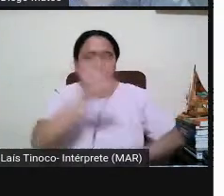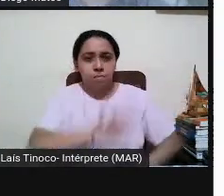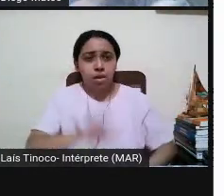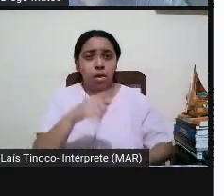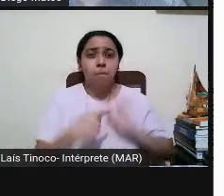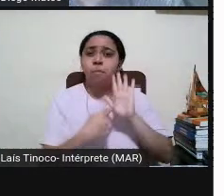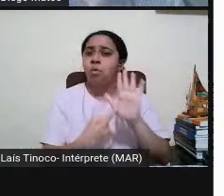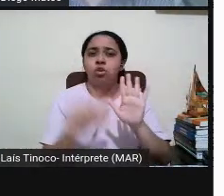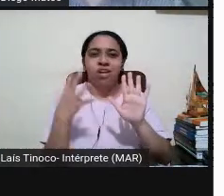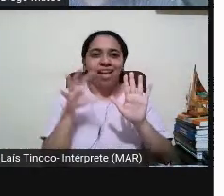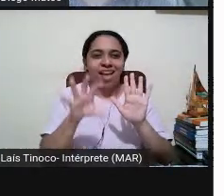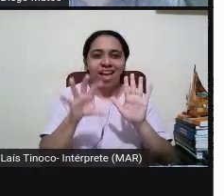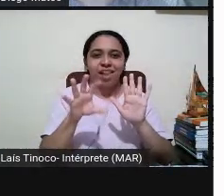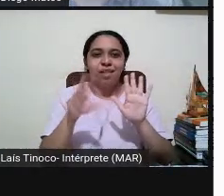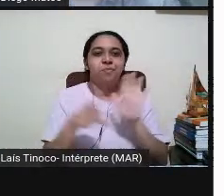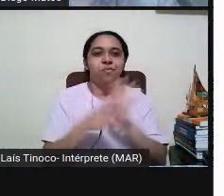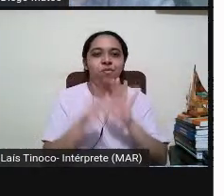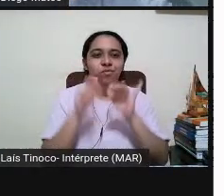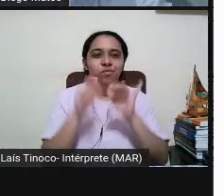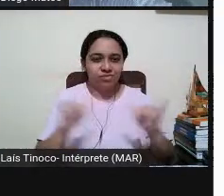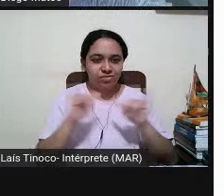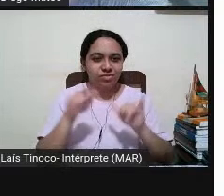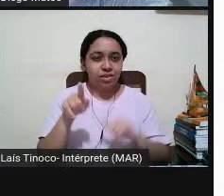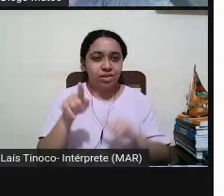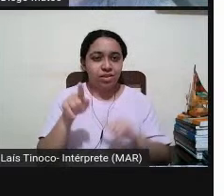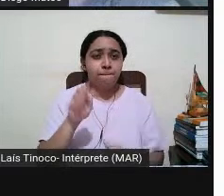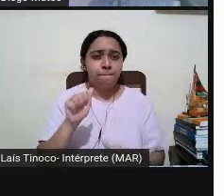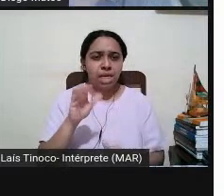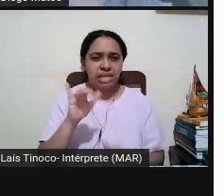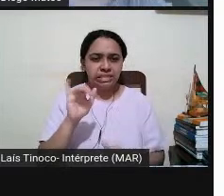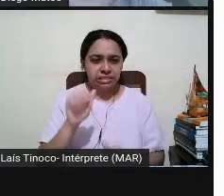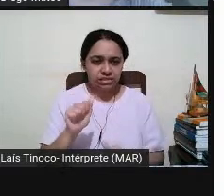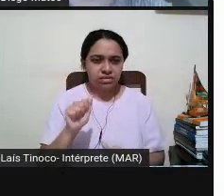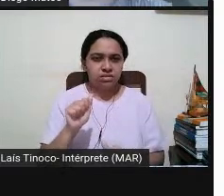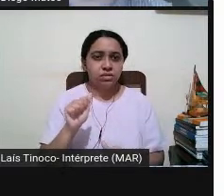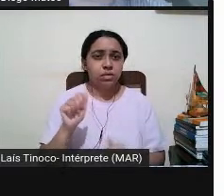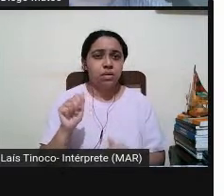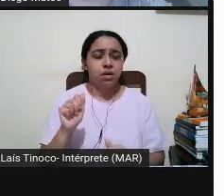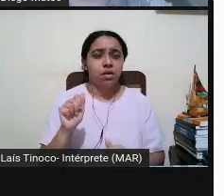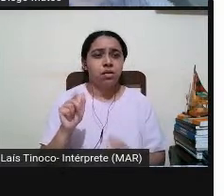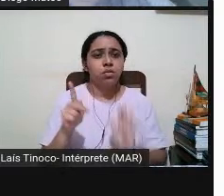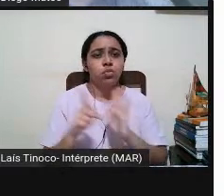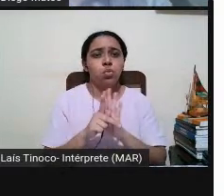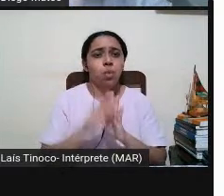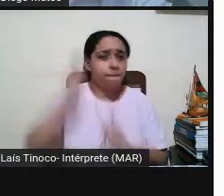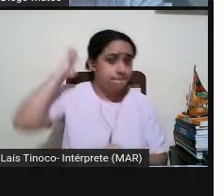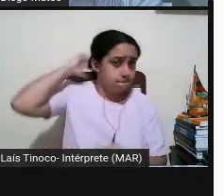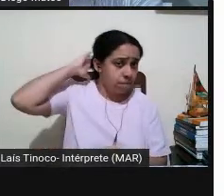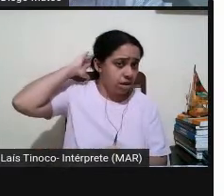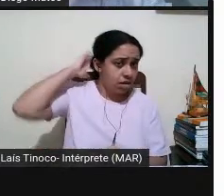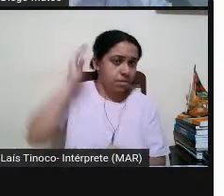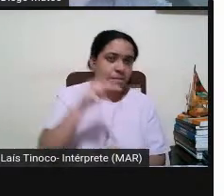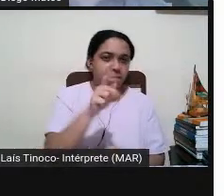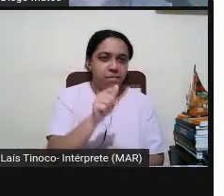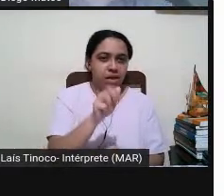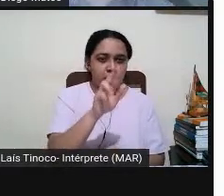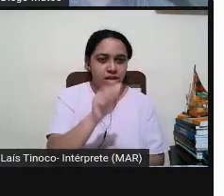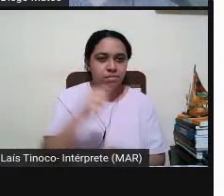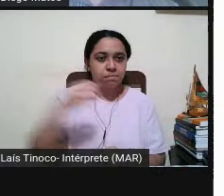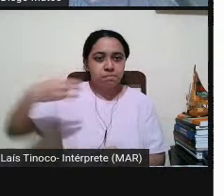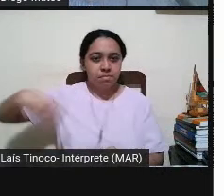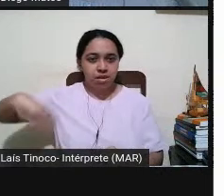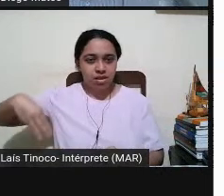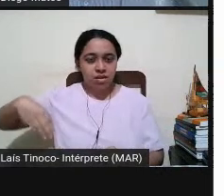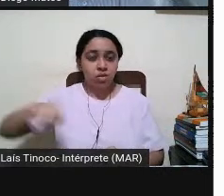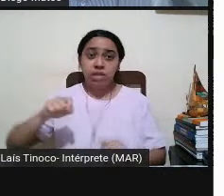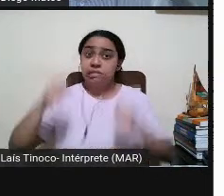notícia né e seria esse novo pessoal que essa bacia chamada bacia do pará-maranhão tá nessa notícia aqui foi